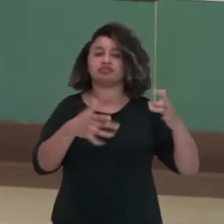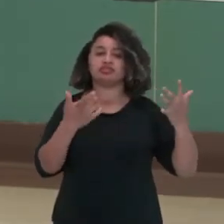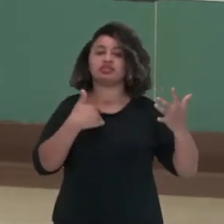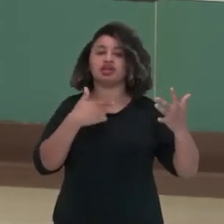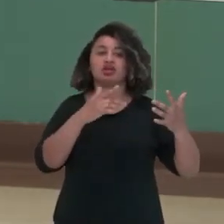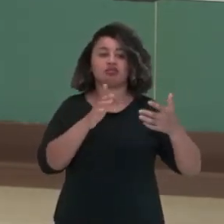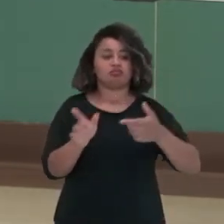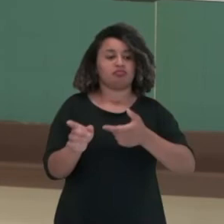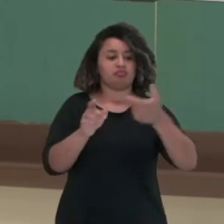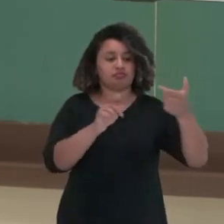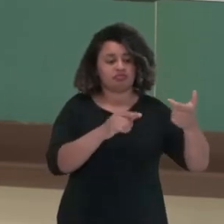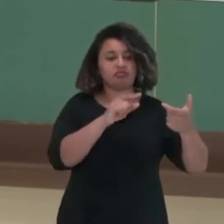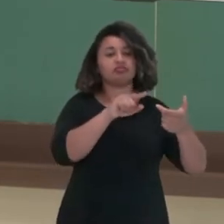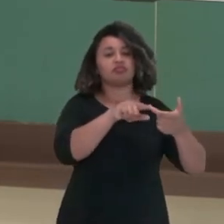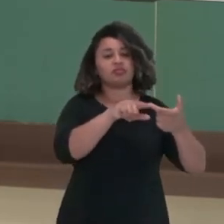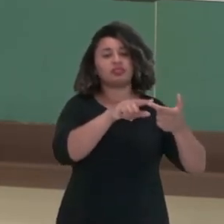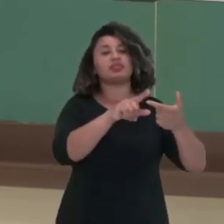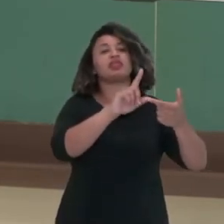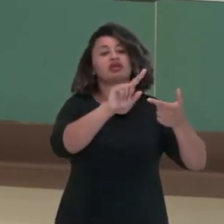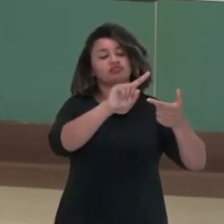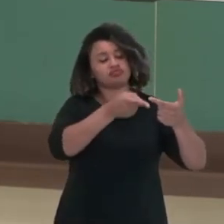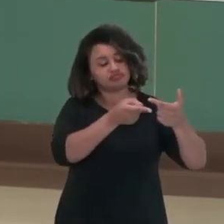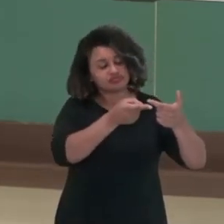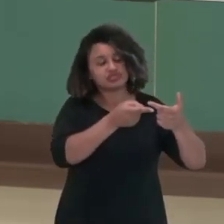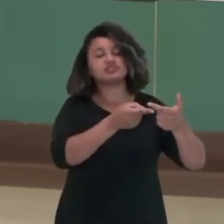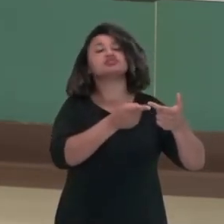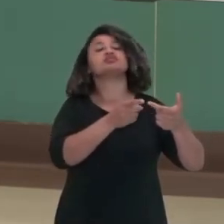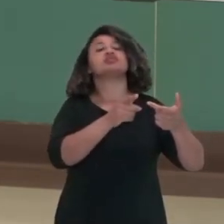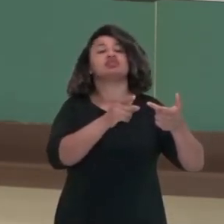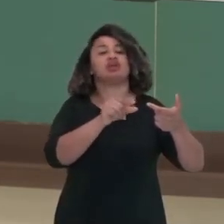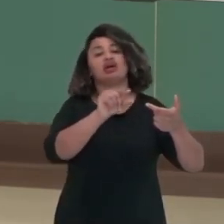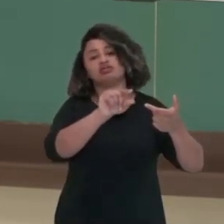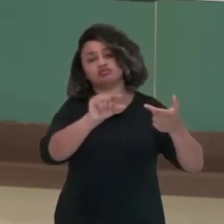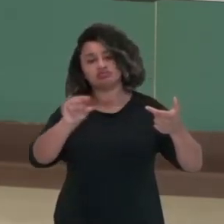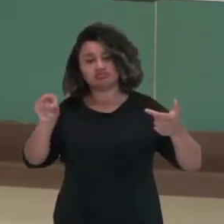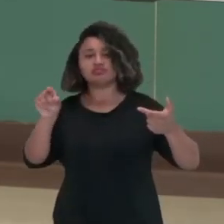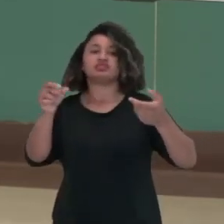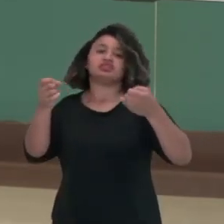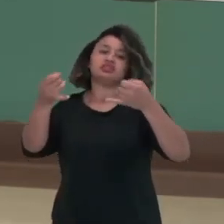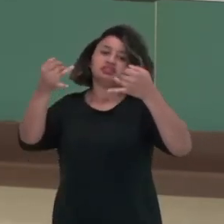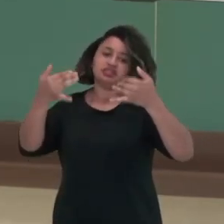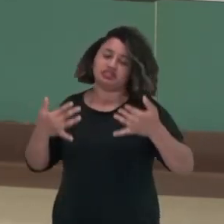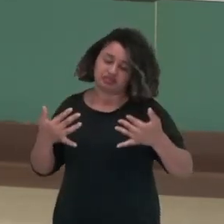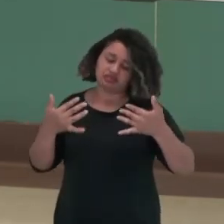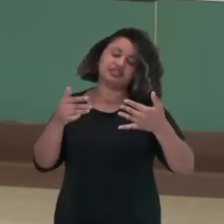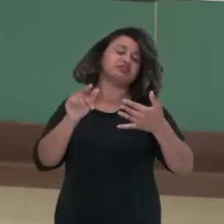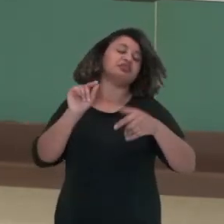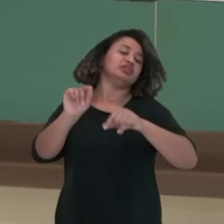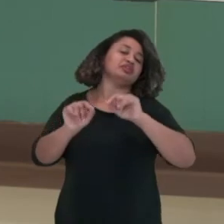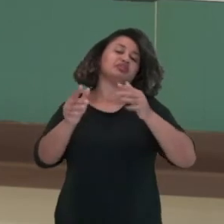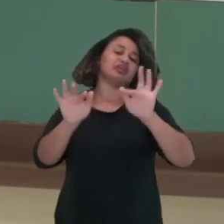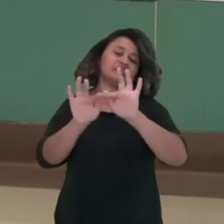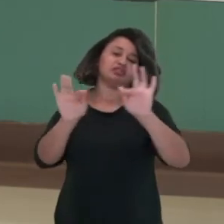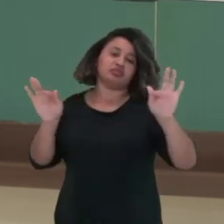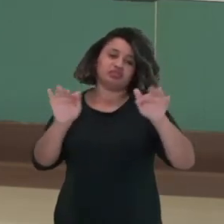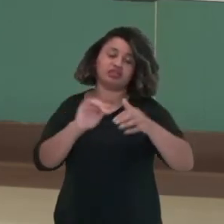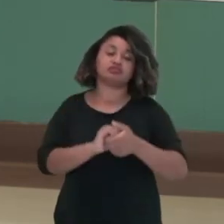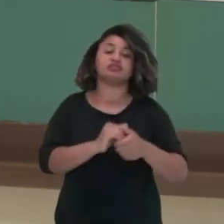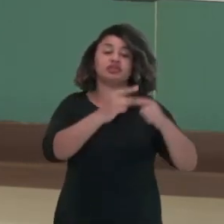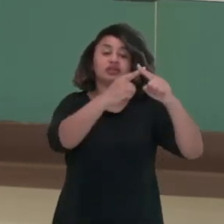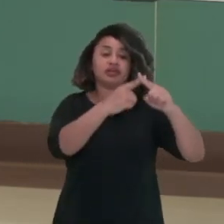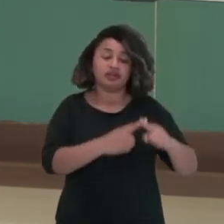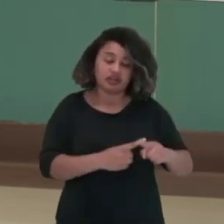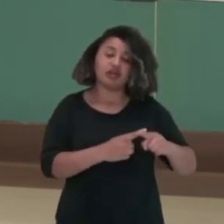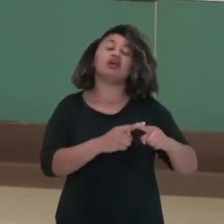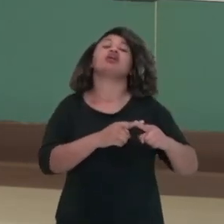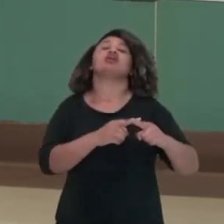ele para frente na minha frase. E fazendo isso, eu preciso usar a vírgula logo após esse termo destacado. Então, o